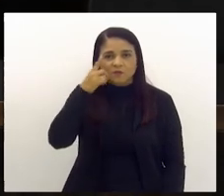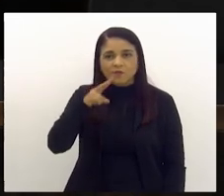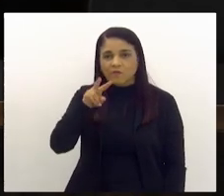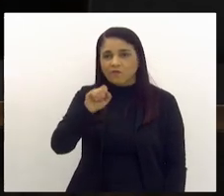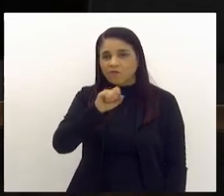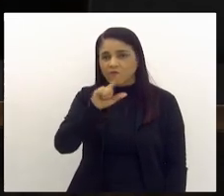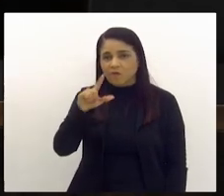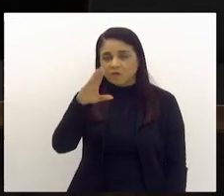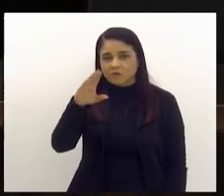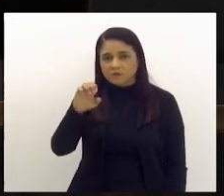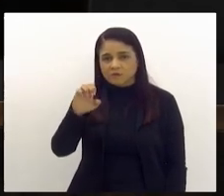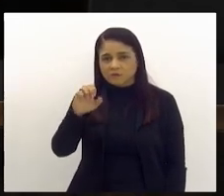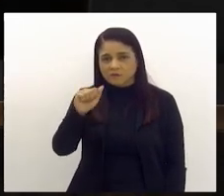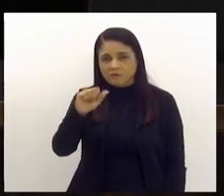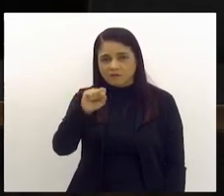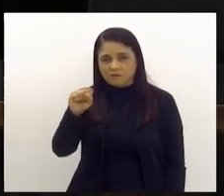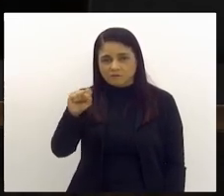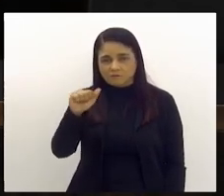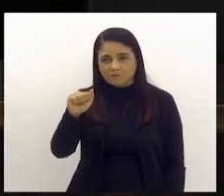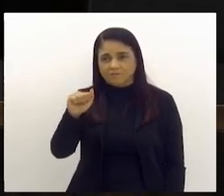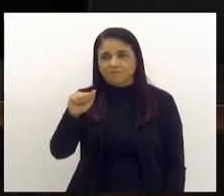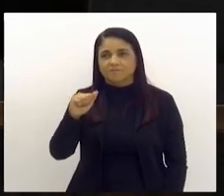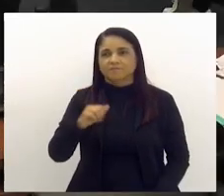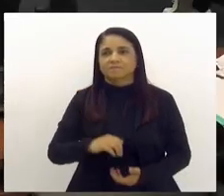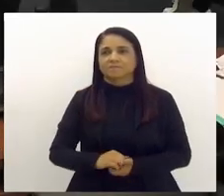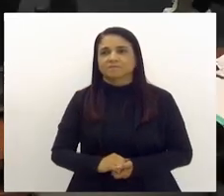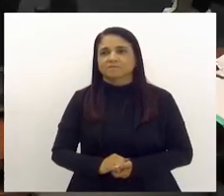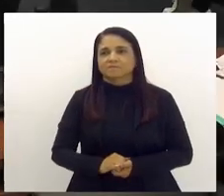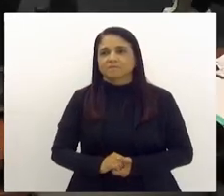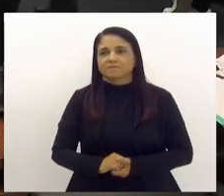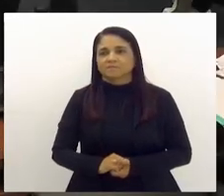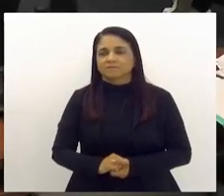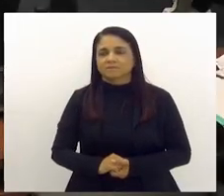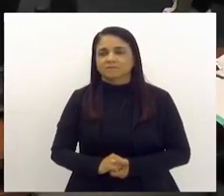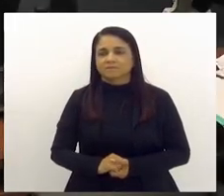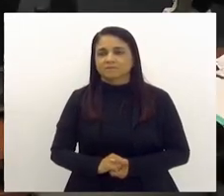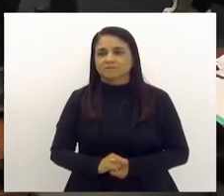Ceasa. Muito obrigado, desculpa. Imagina.